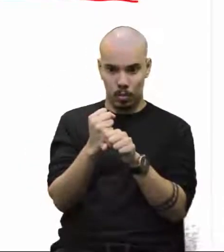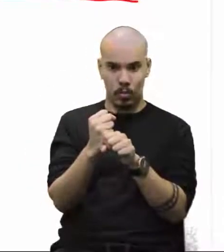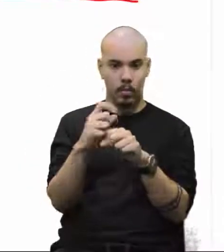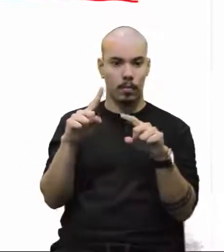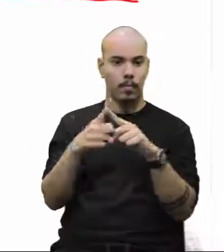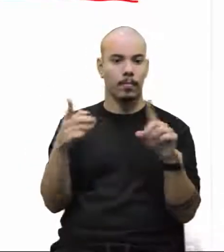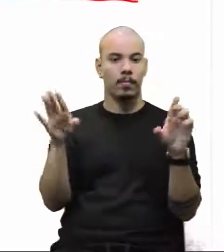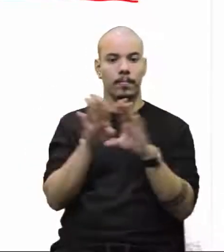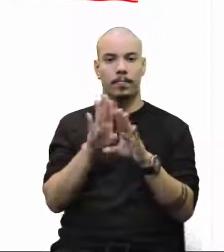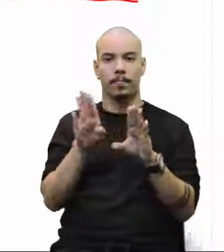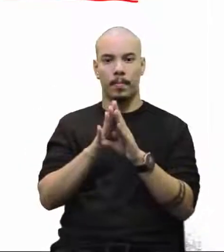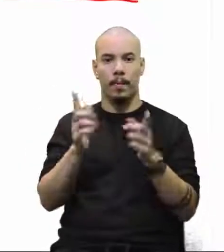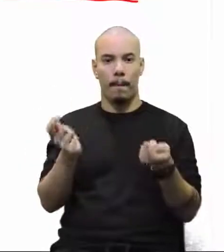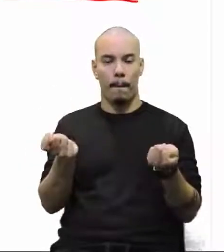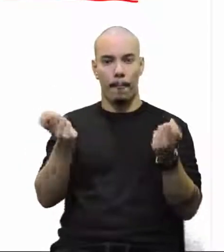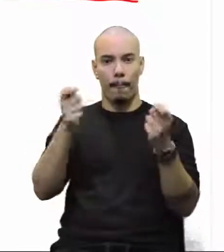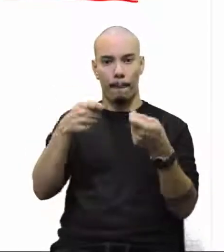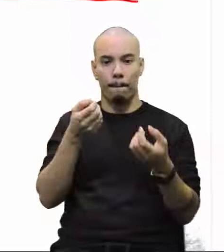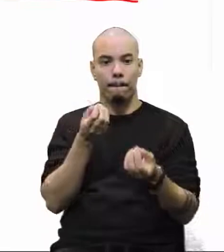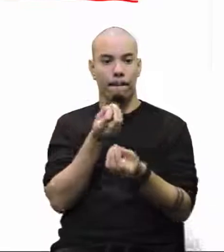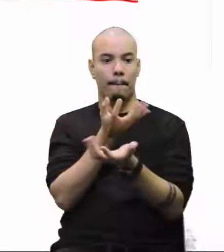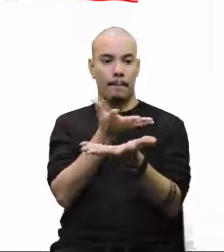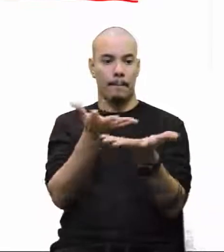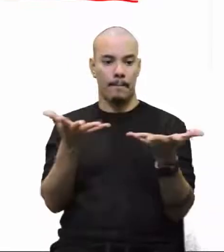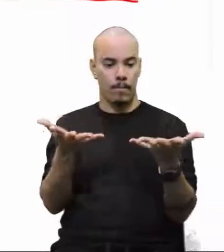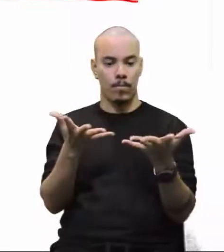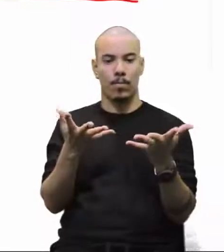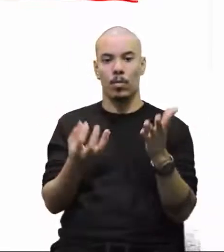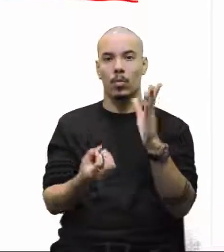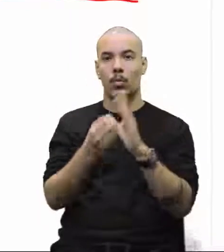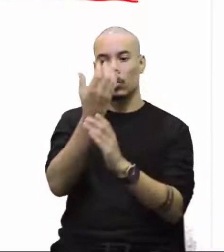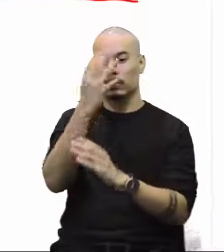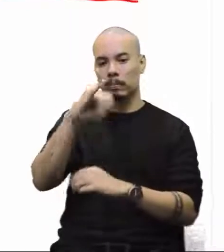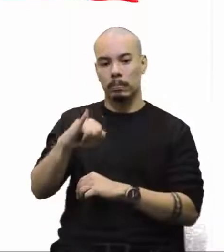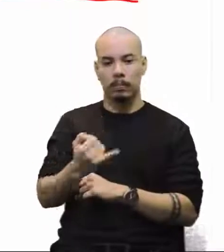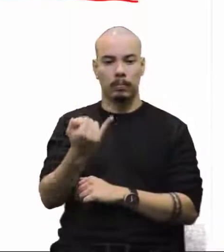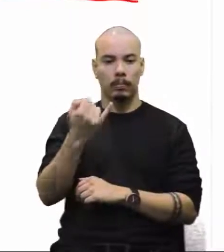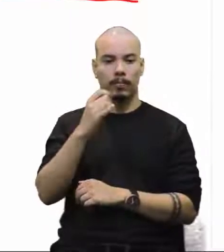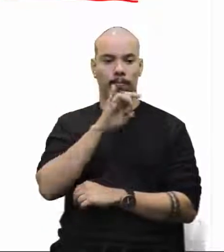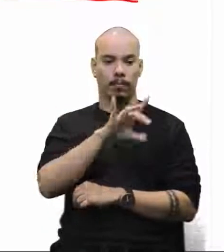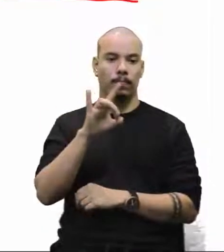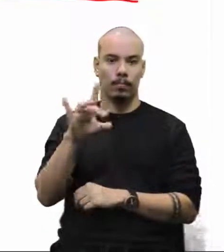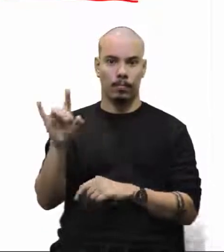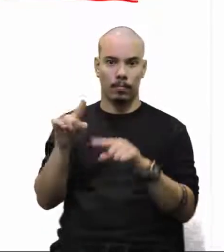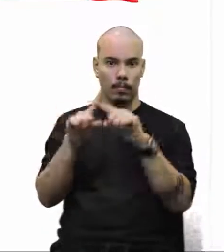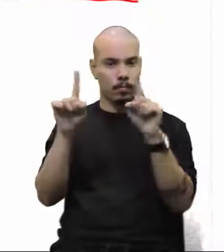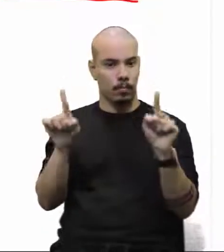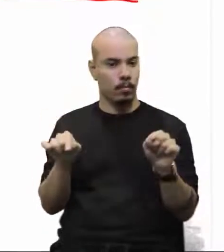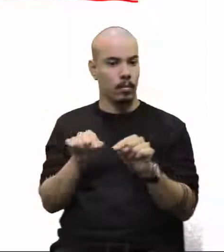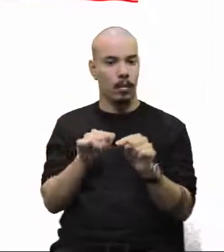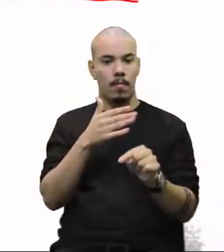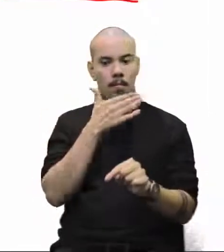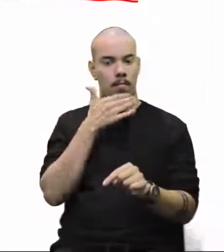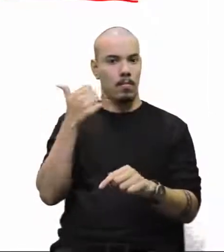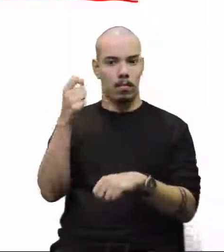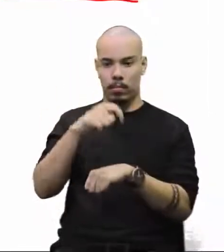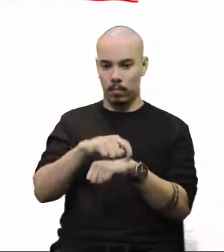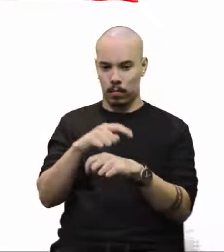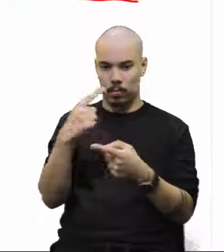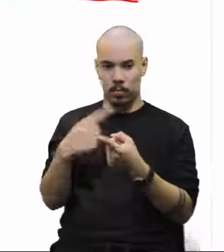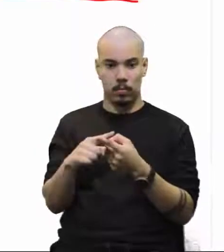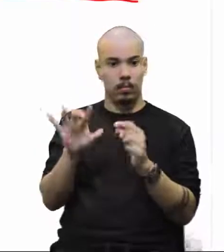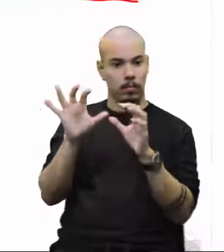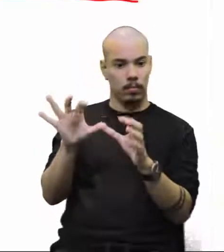efeitos, mas também para possibilitar o aproveitamento de cada quadro no melhor instante, isto é,